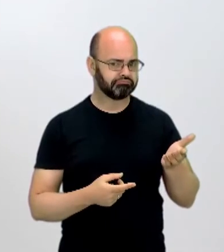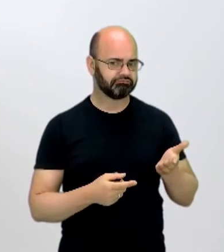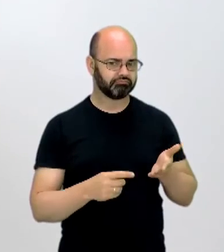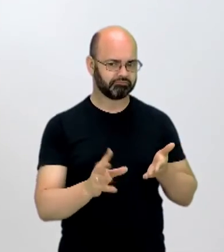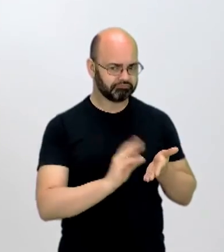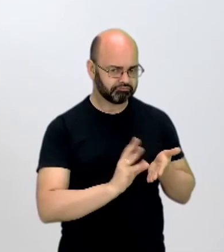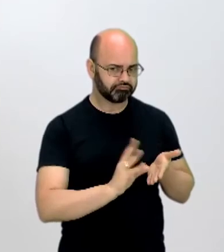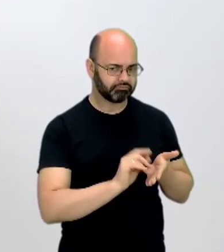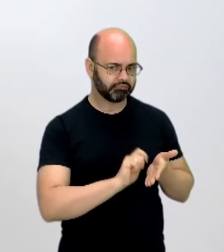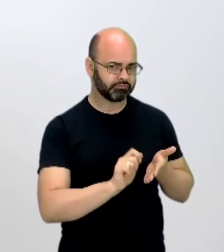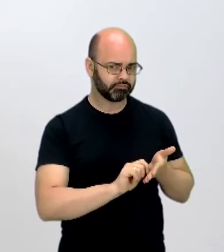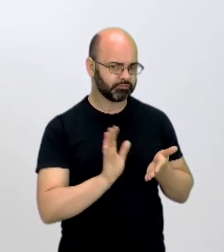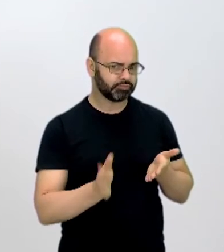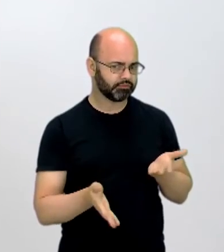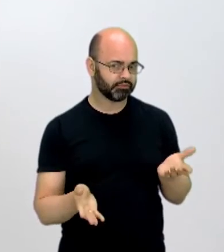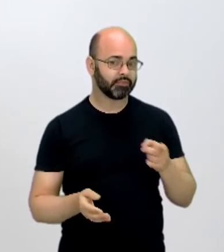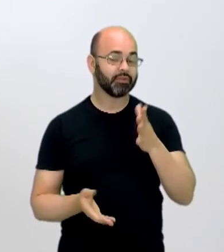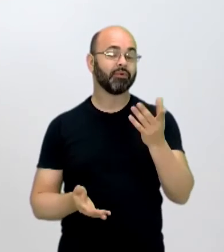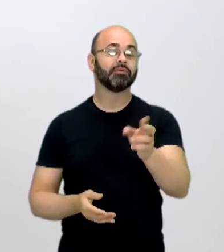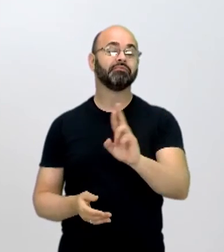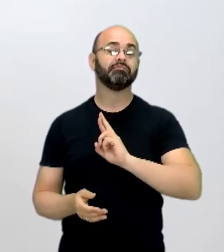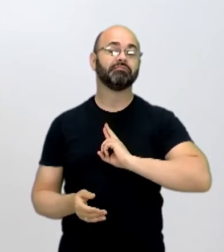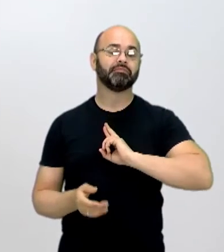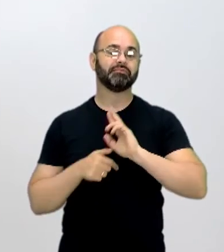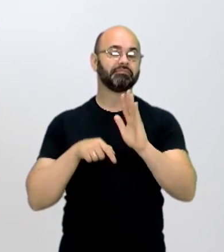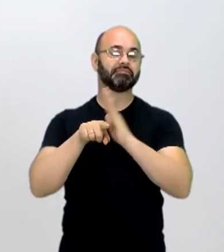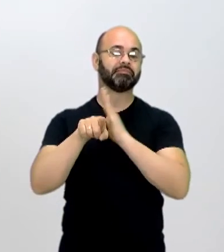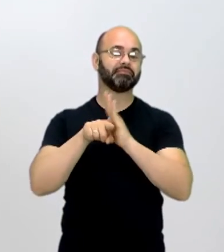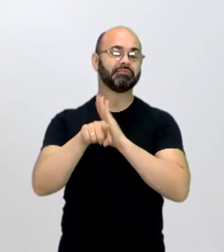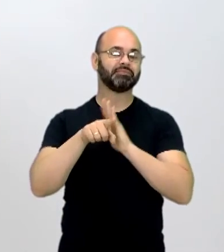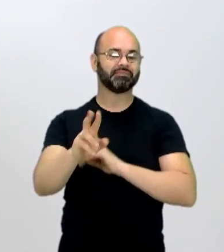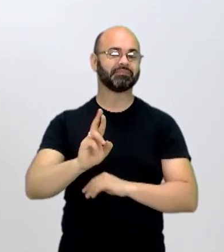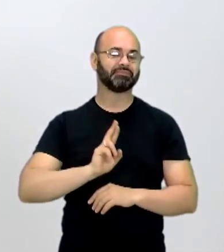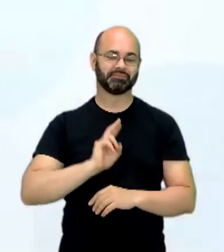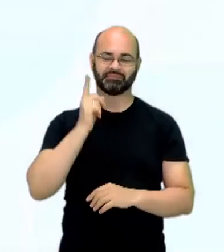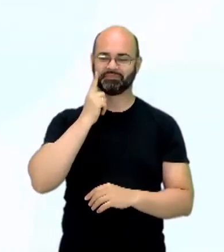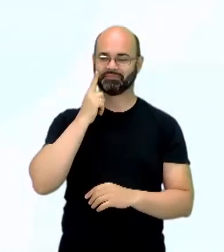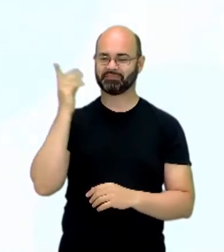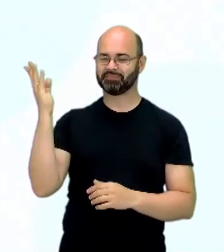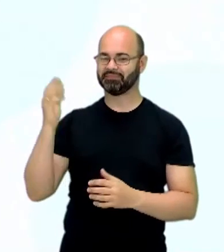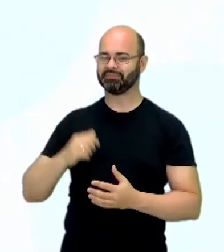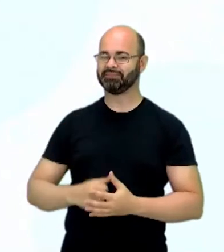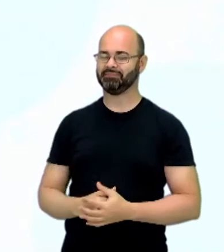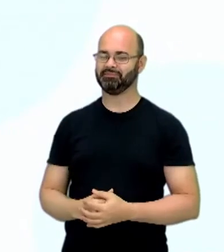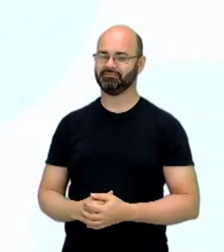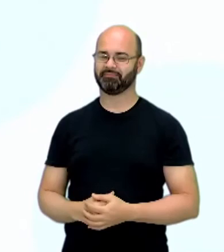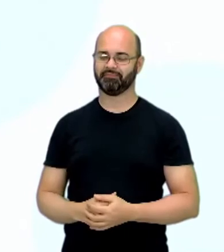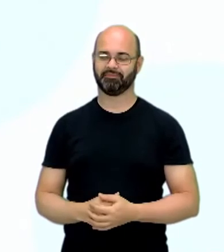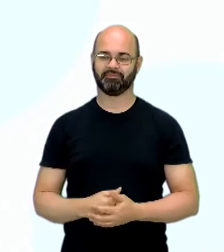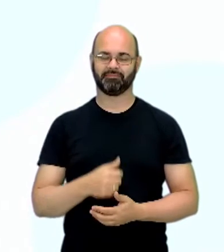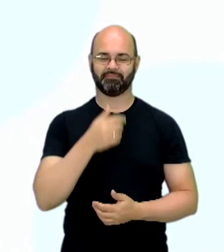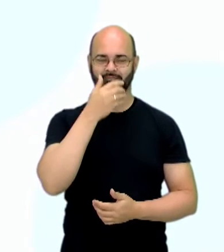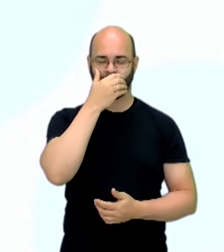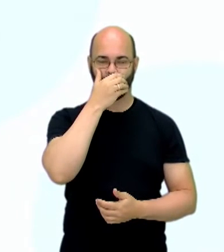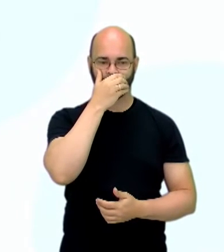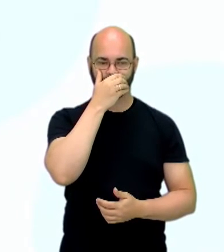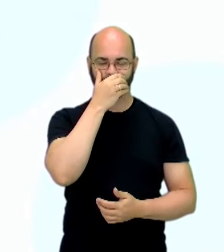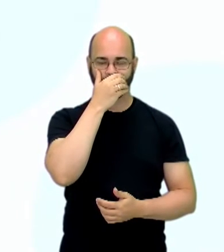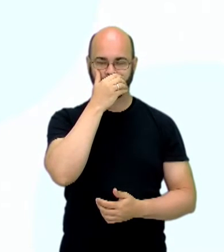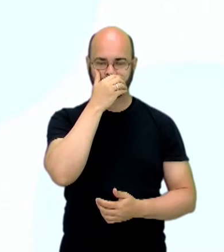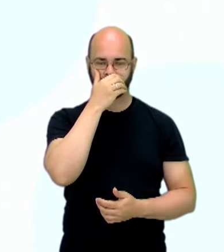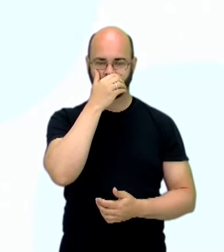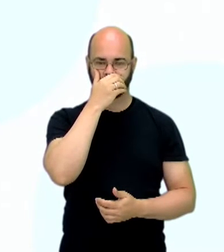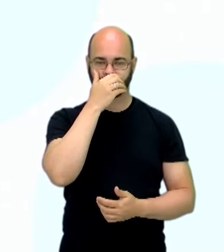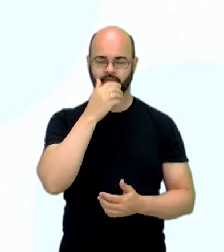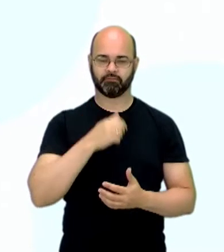suas anotações. Vamos ver se você consegue responder para mim algumas perguntinhas. A primeira que está aparecendo para você agora na tela é essa: verdadeiro